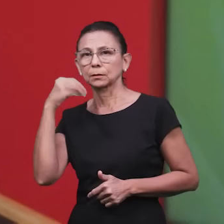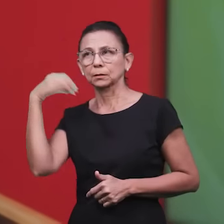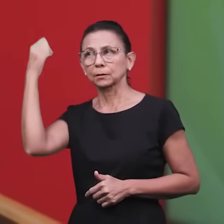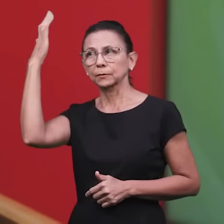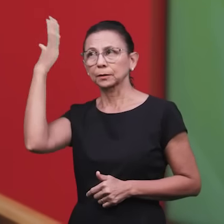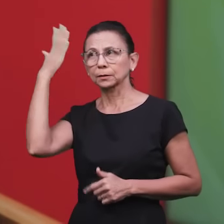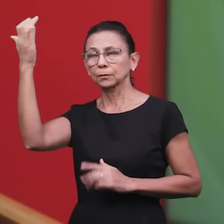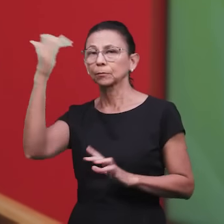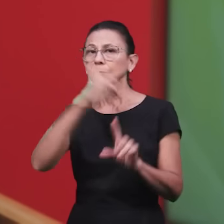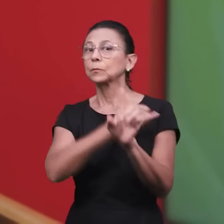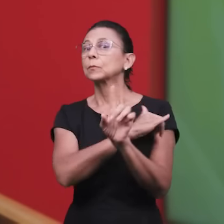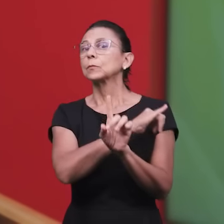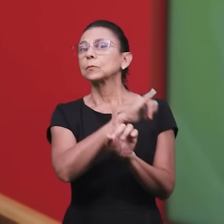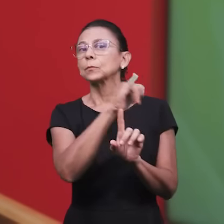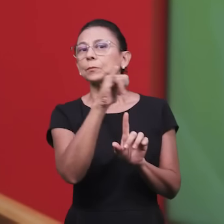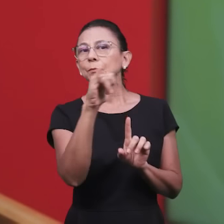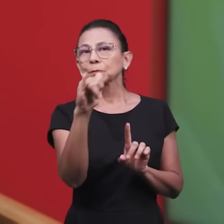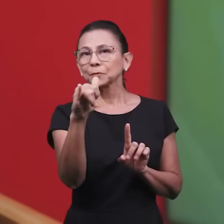profecia, a